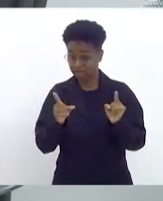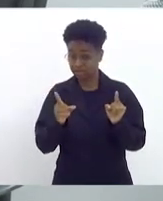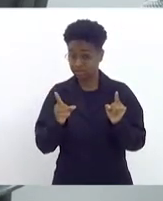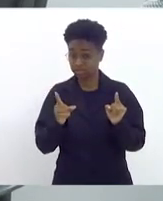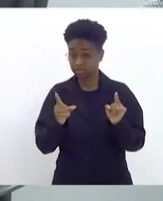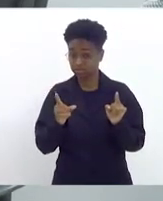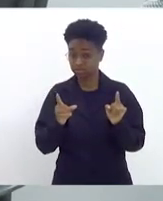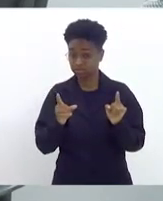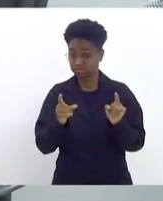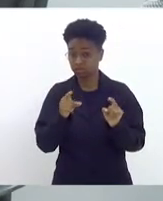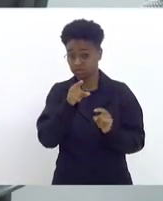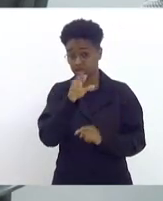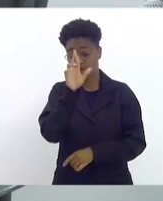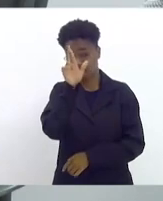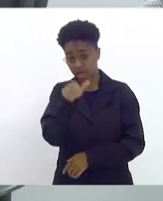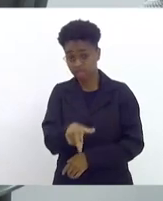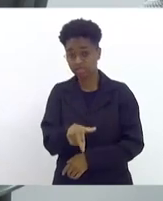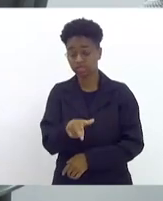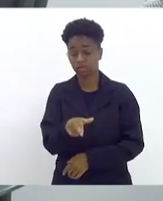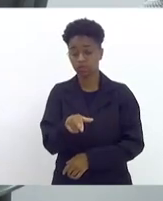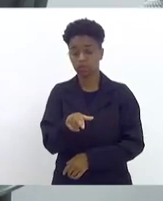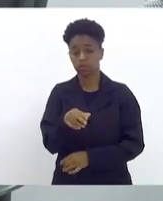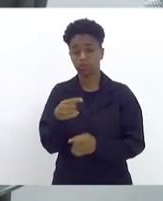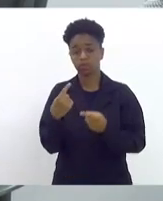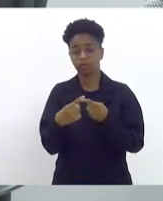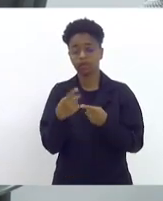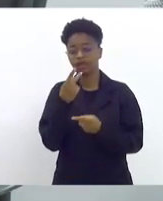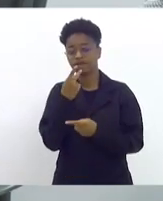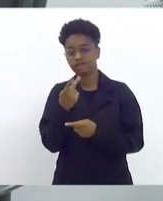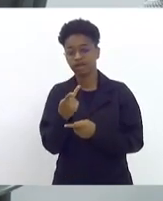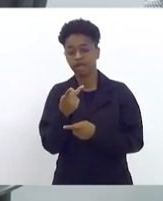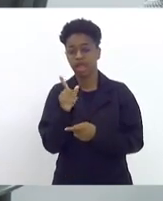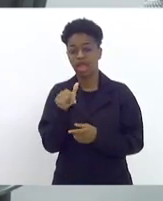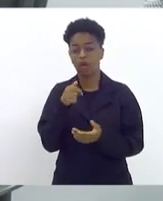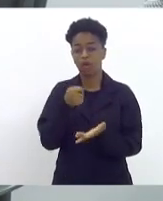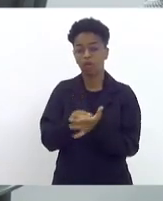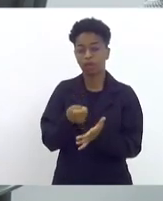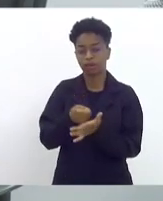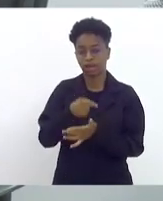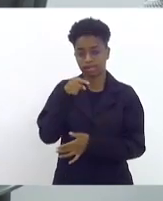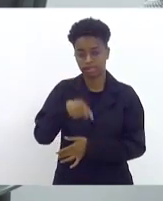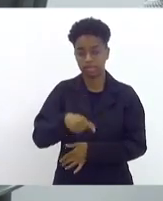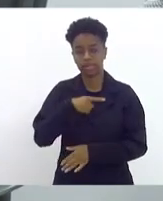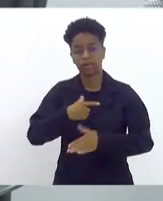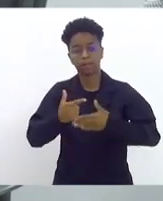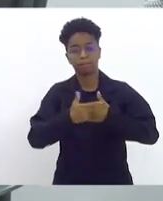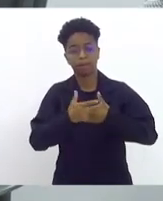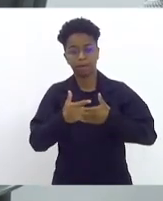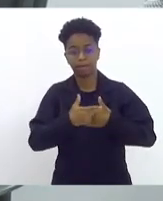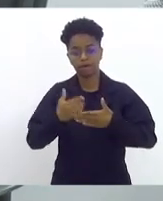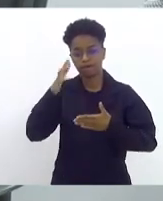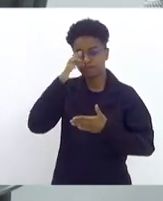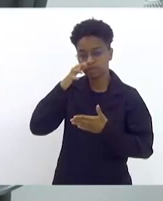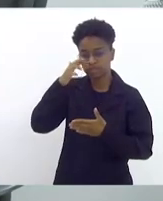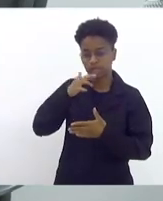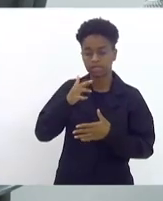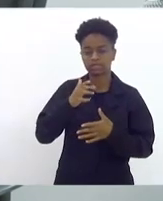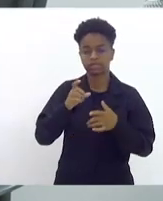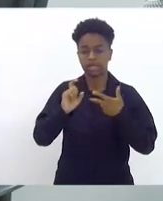vossa excelência tem razão quando diz que é dever dessa casa que tem o papel de fiscalizar O Poder Executivo